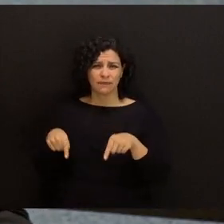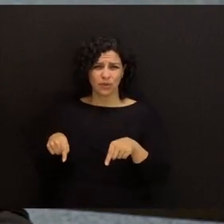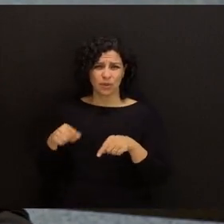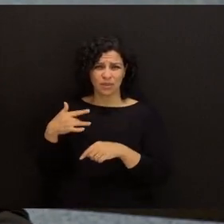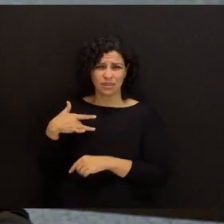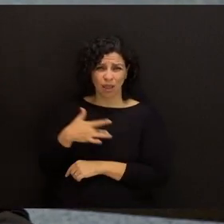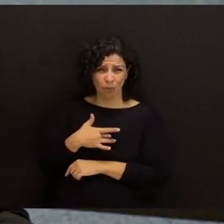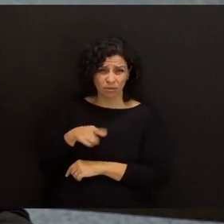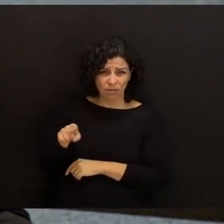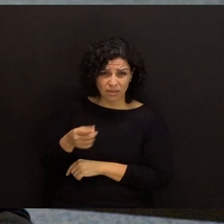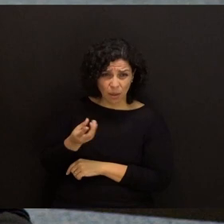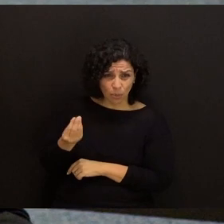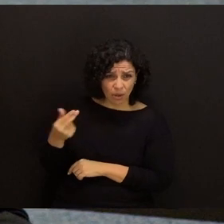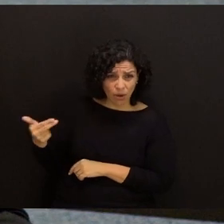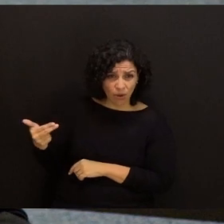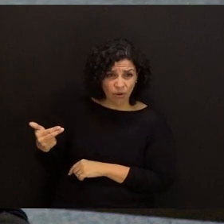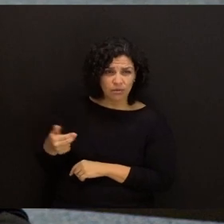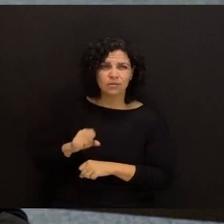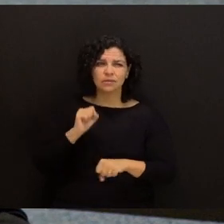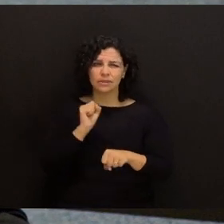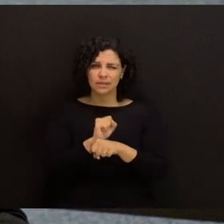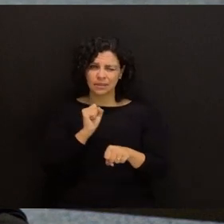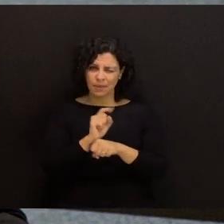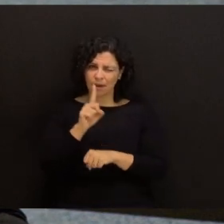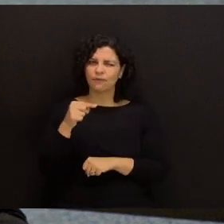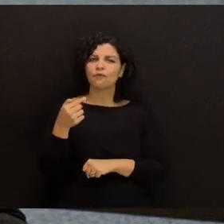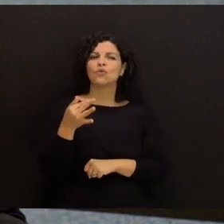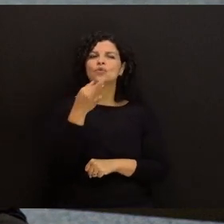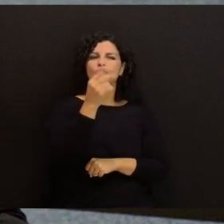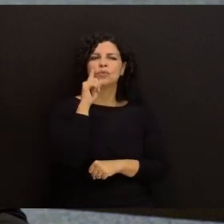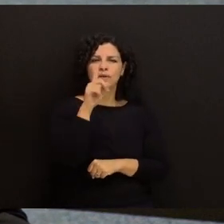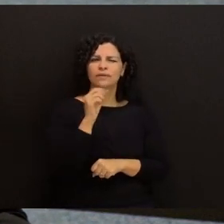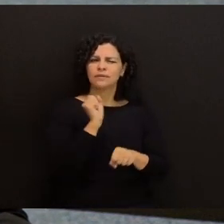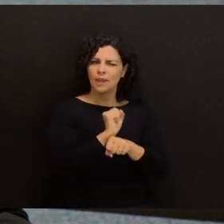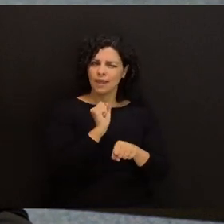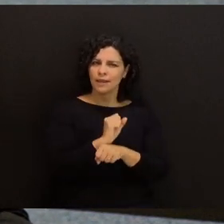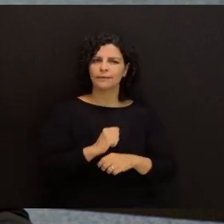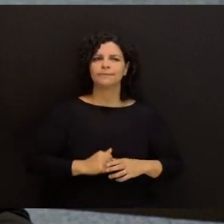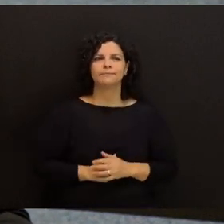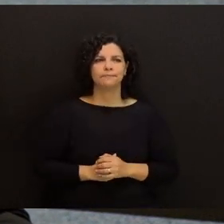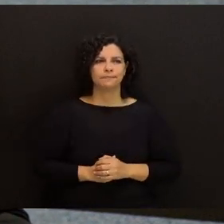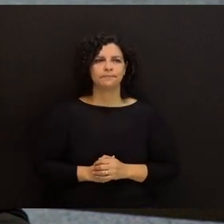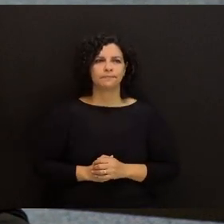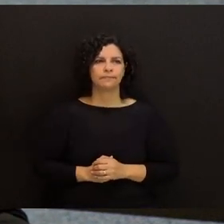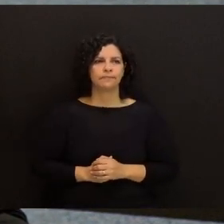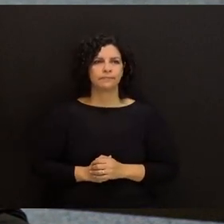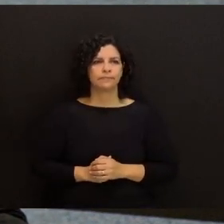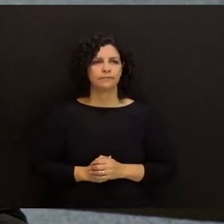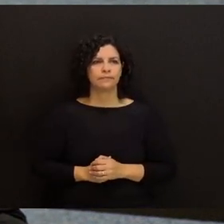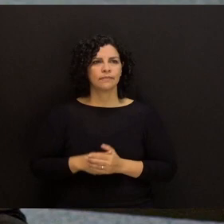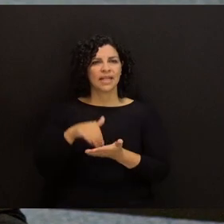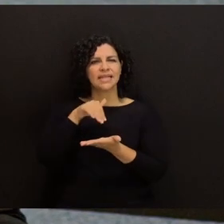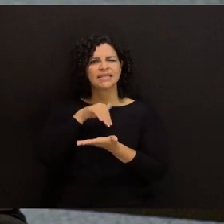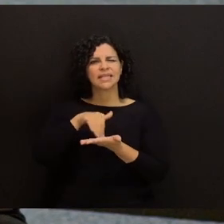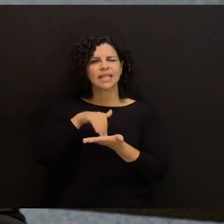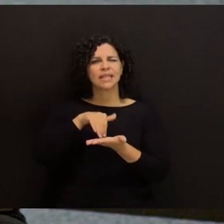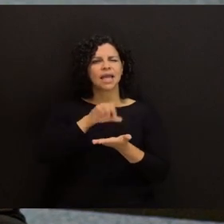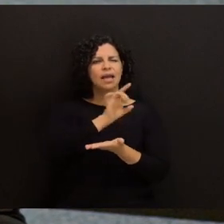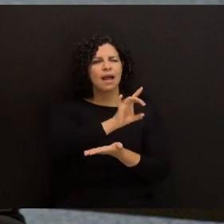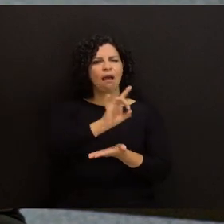muito aguarde cenas dos próximos capítulos secretarias por